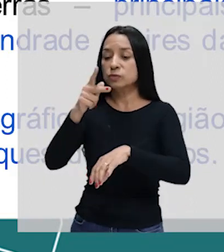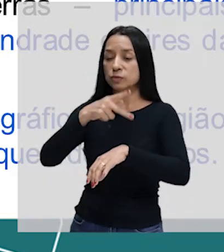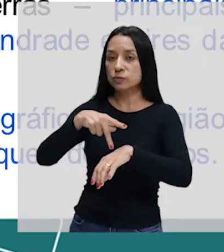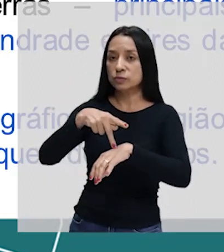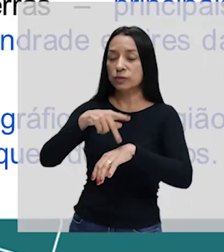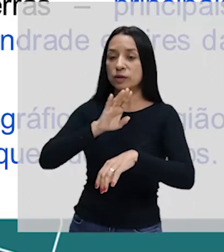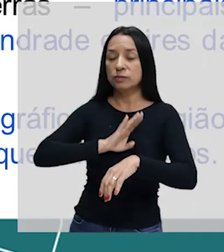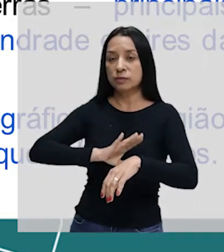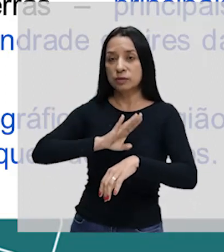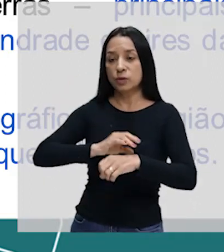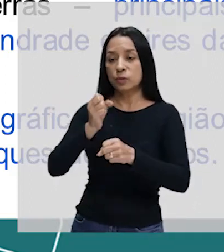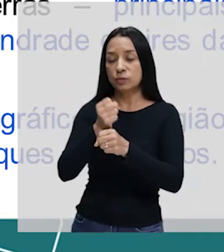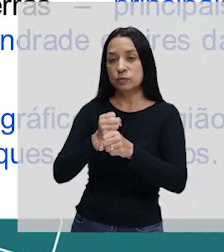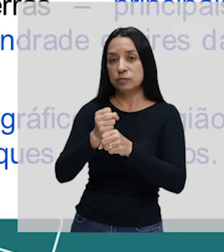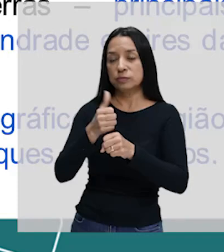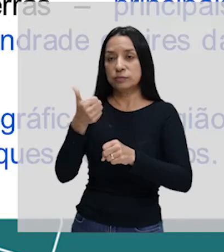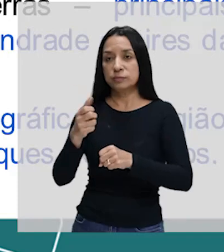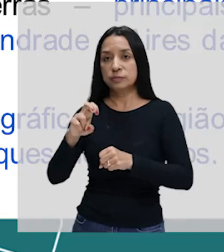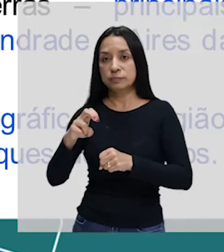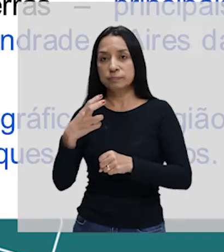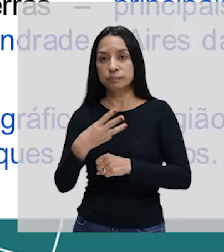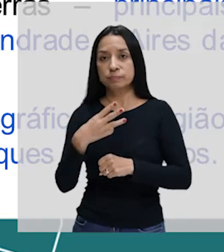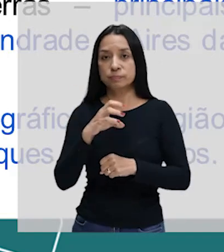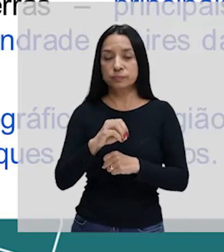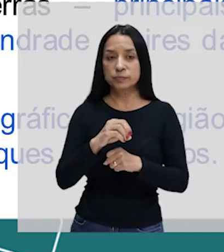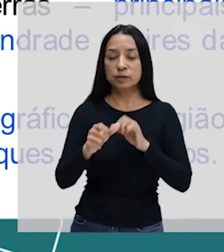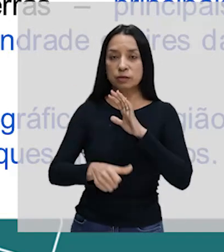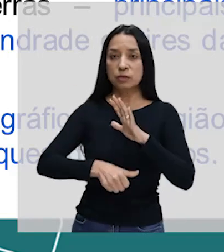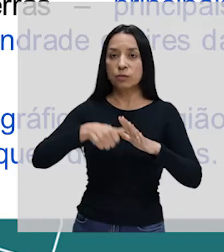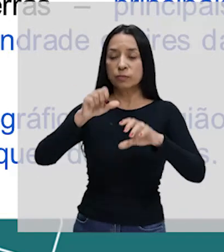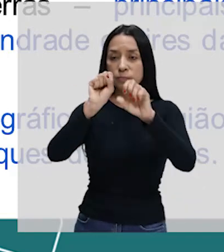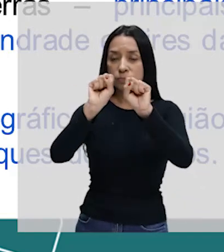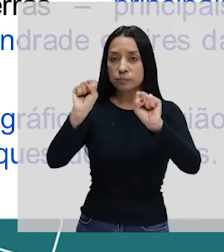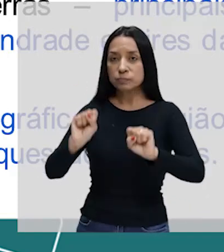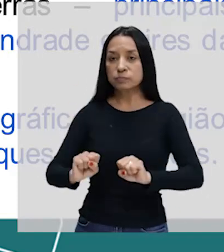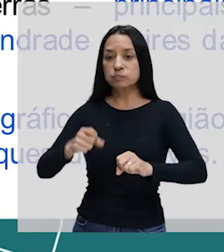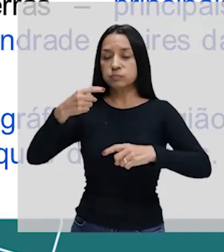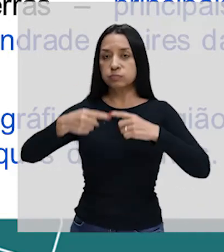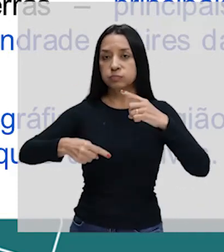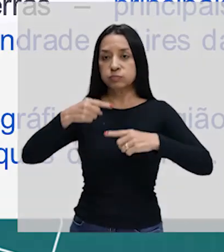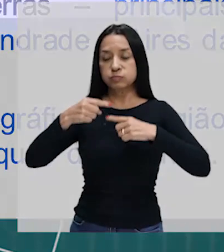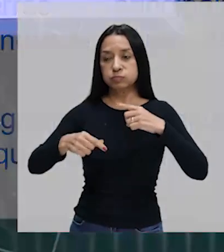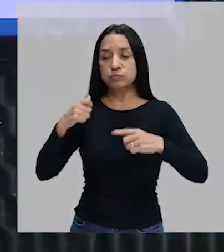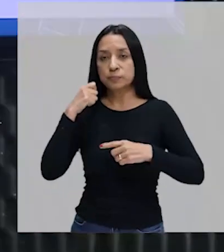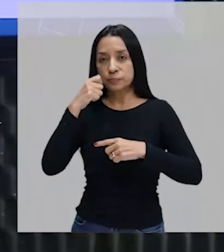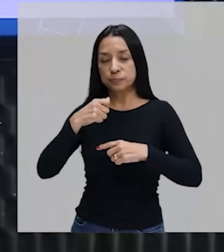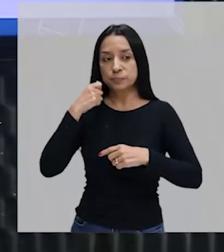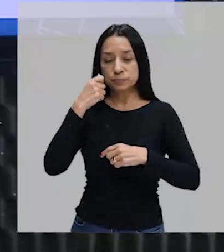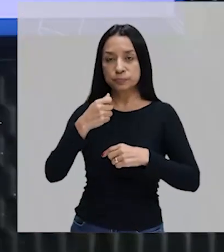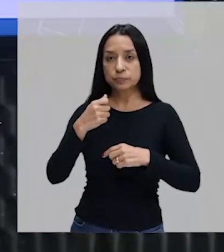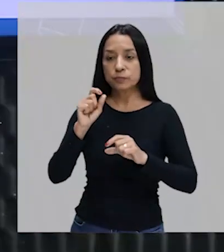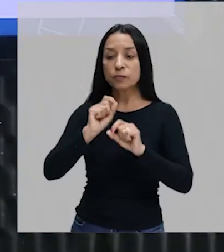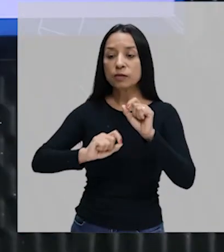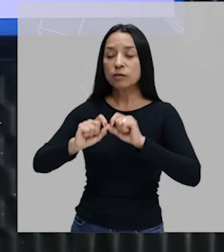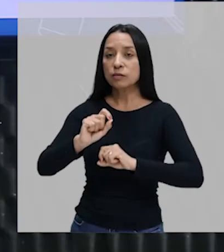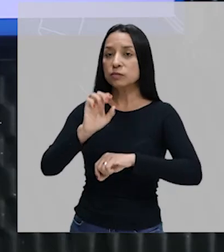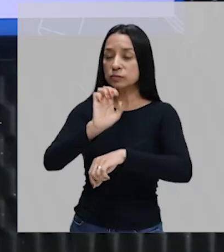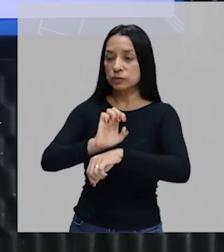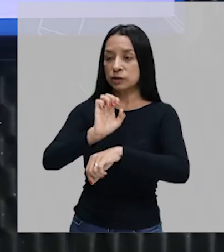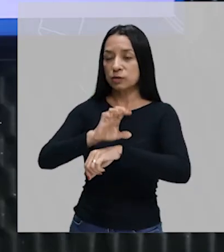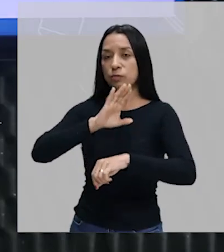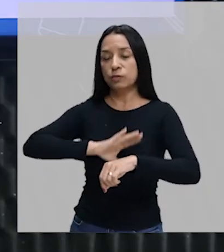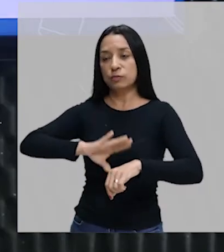a partir de 1530, ele é o primeiro sistema político-administrativo que o Estado português